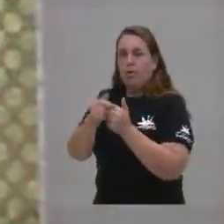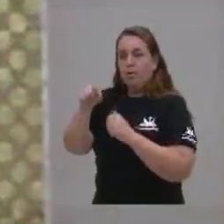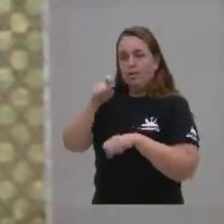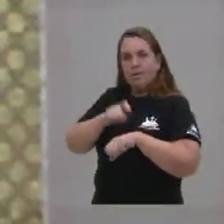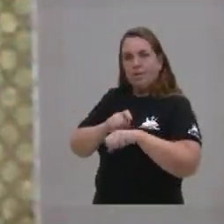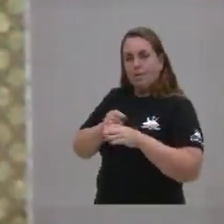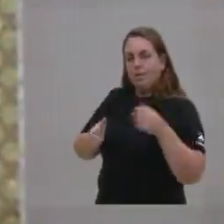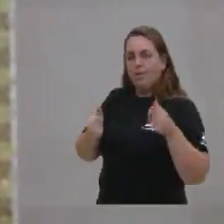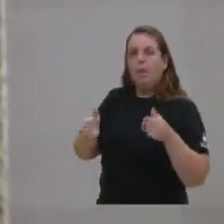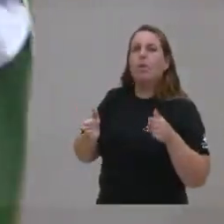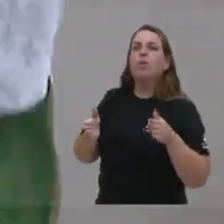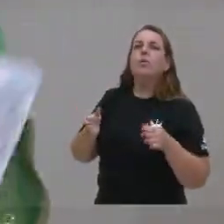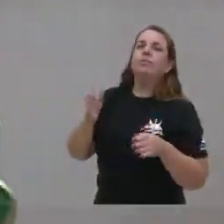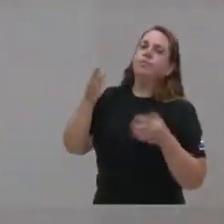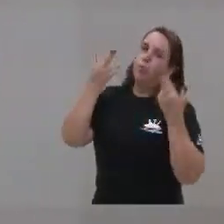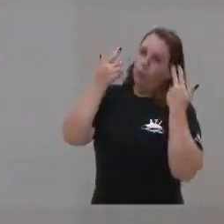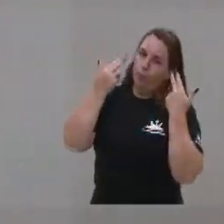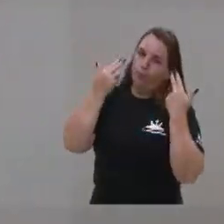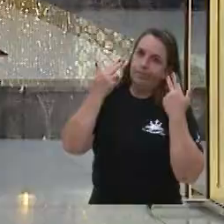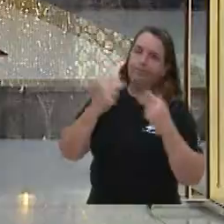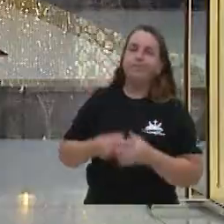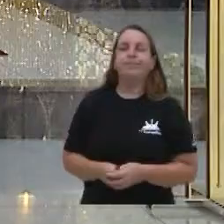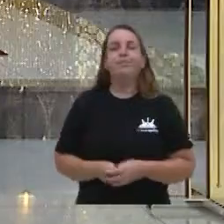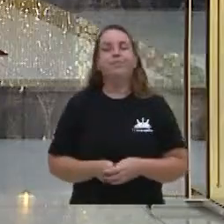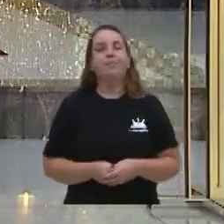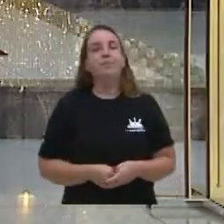comum. E hoje,